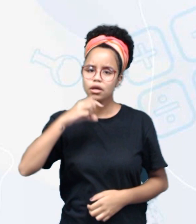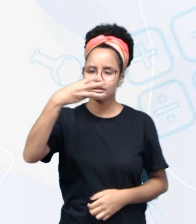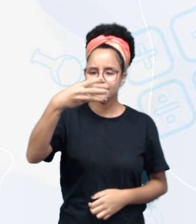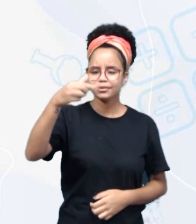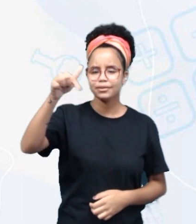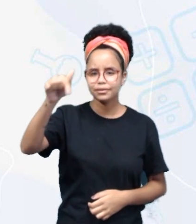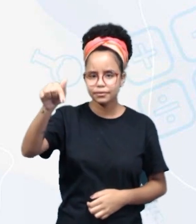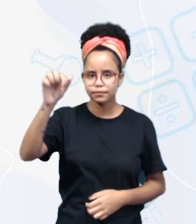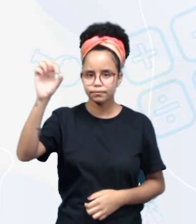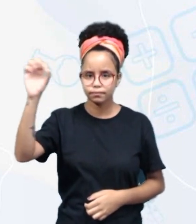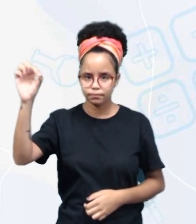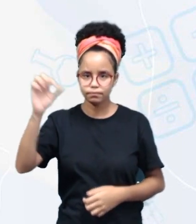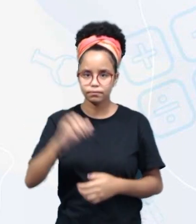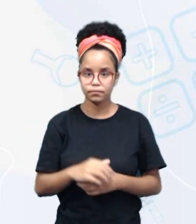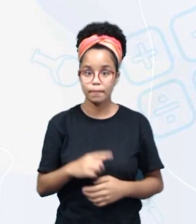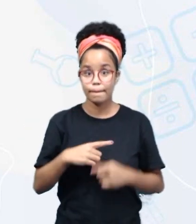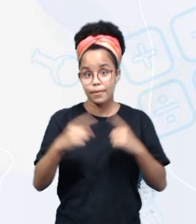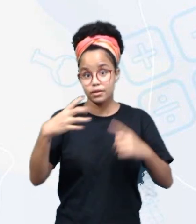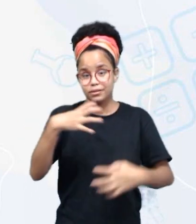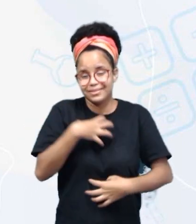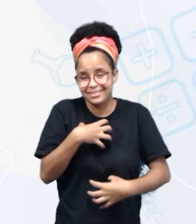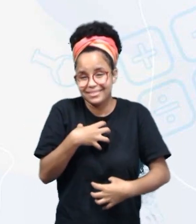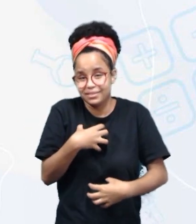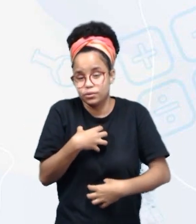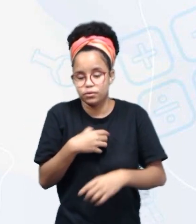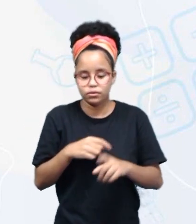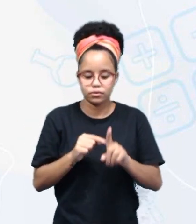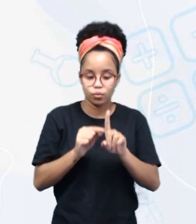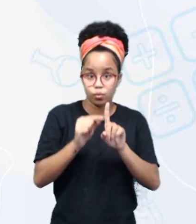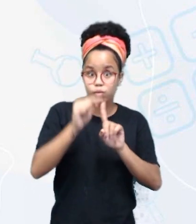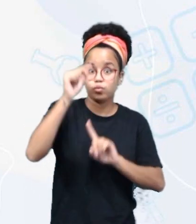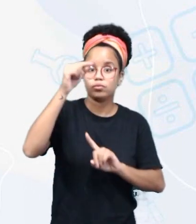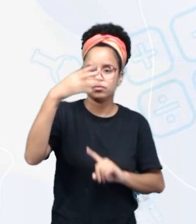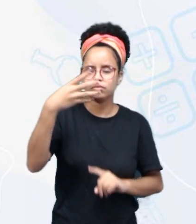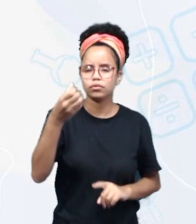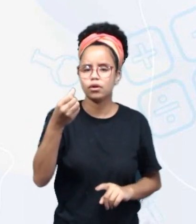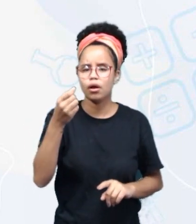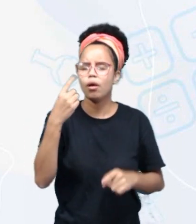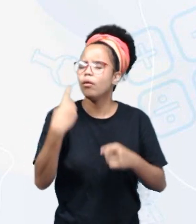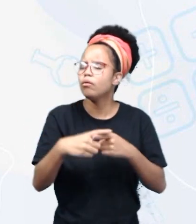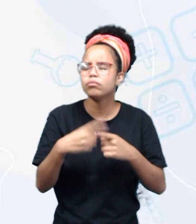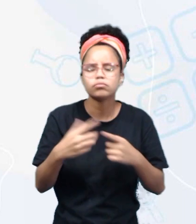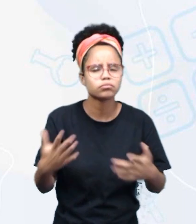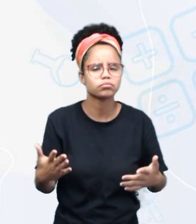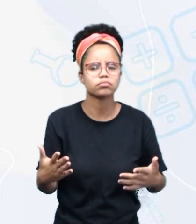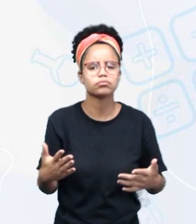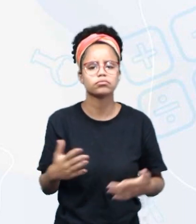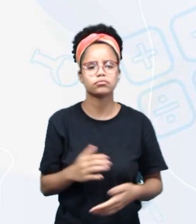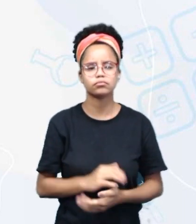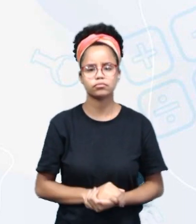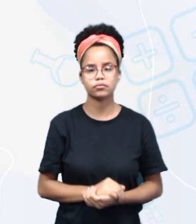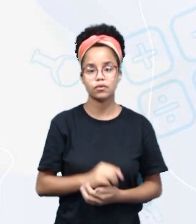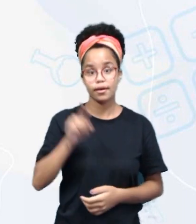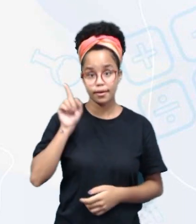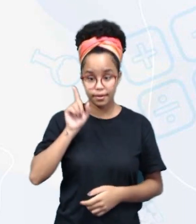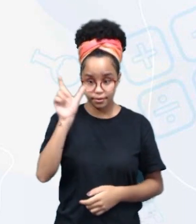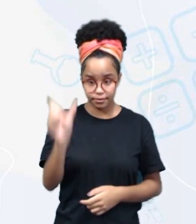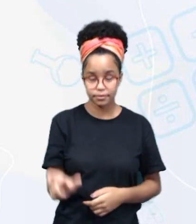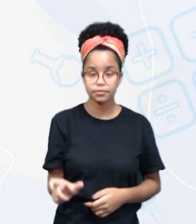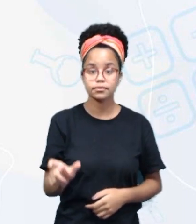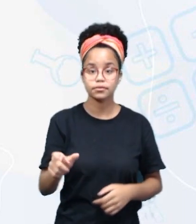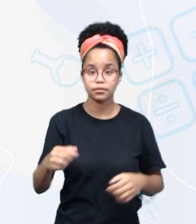a sensação térmica será de 46. Por que isso? Mossoró é uma